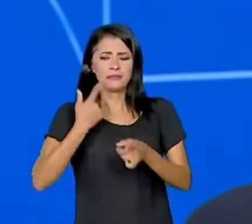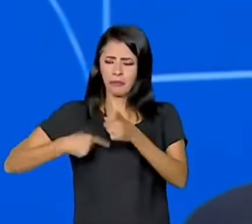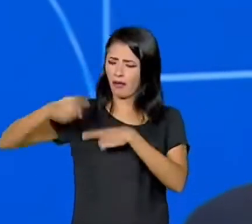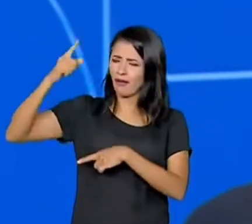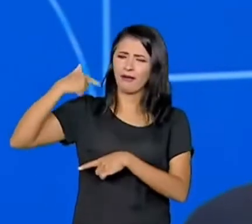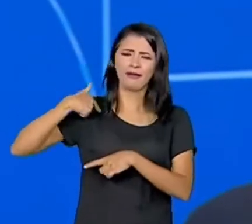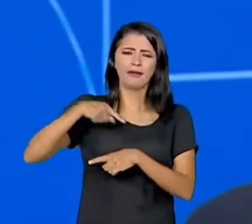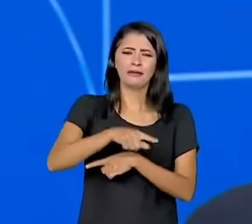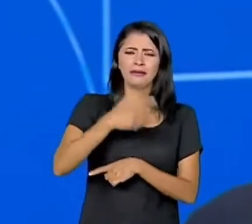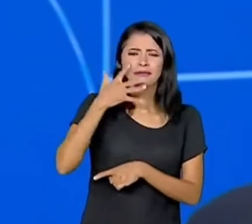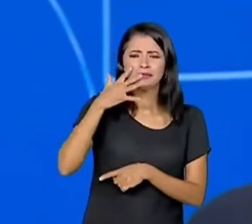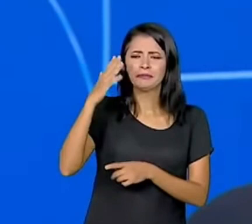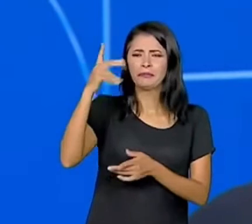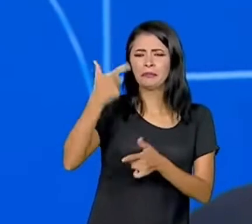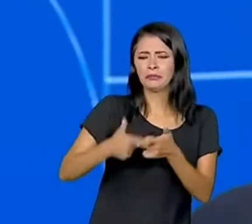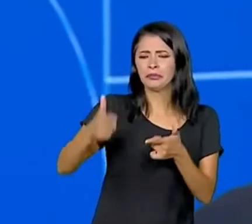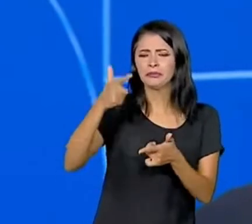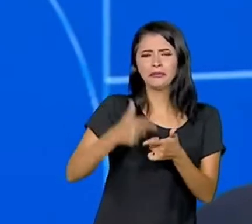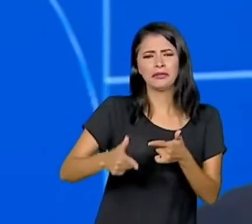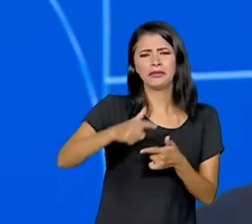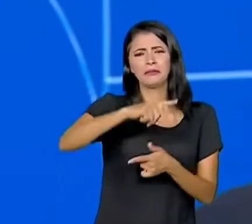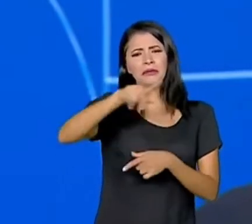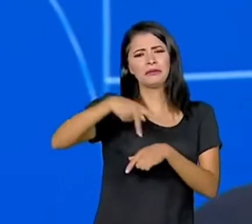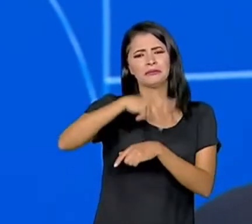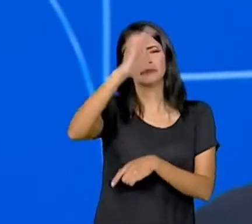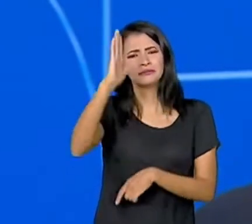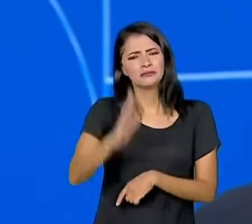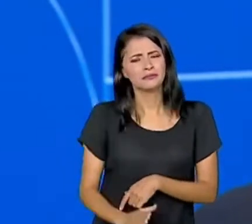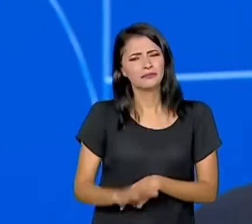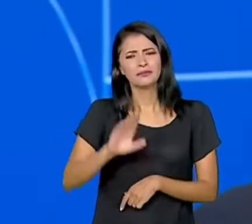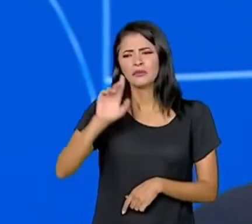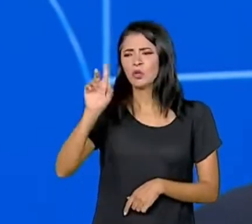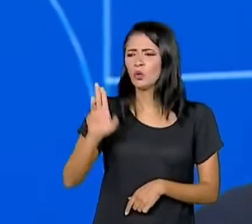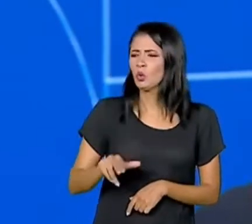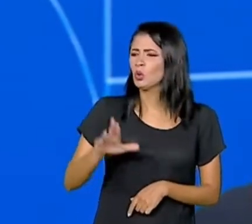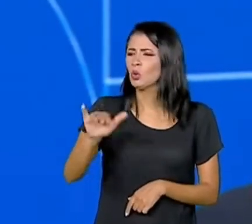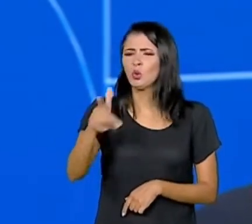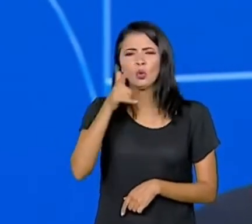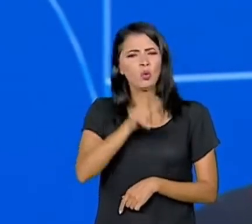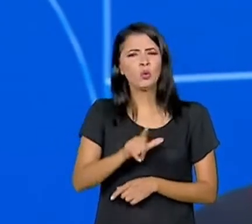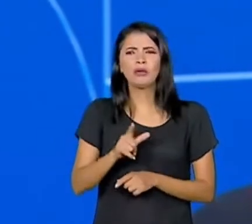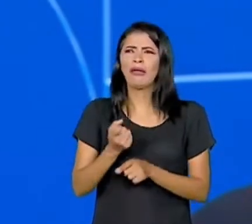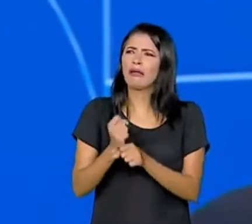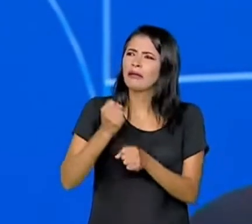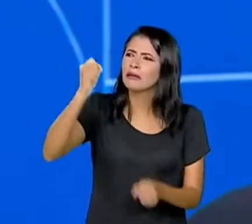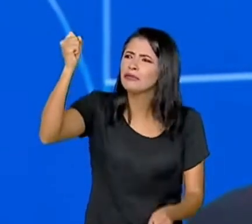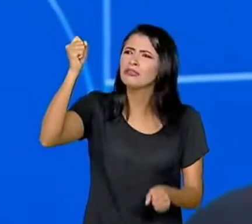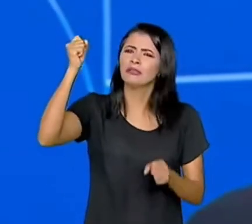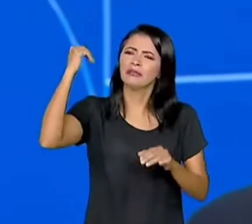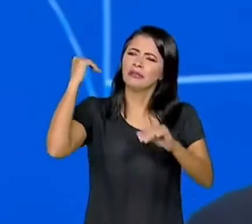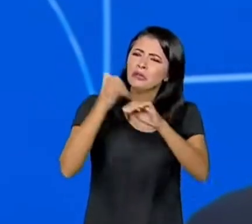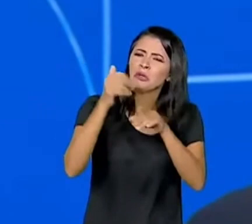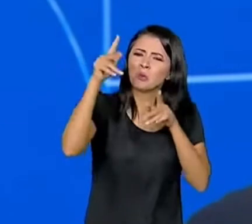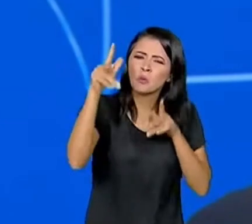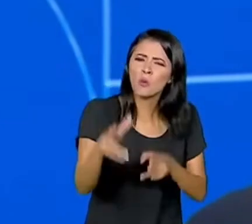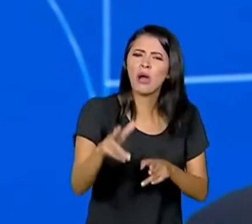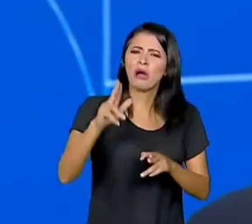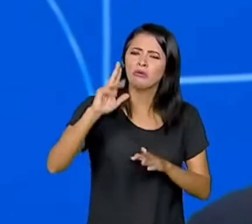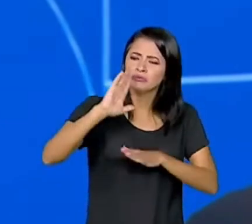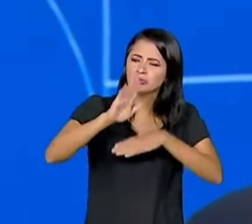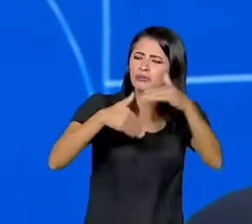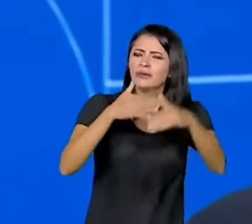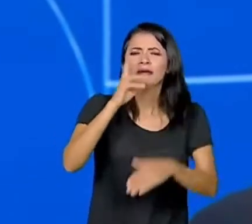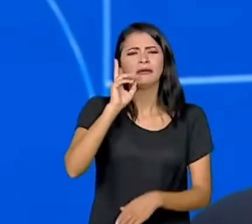problema do Brasil nunca ser um país definitivamente grande e desenvolvido. Nós estamos sempre,